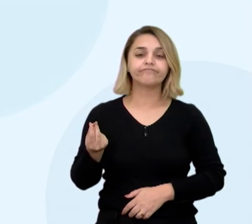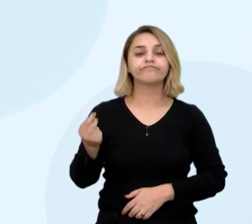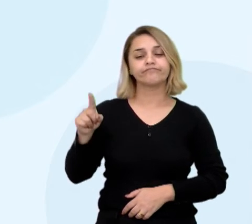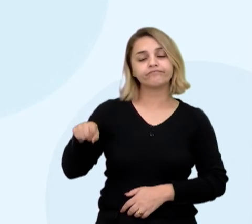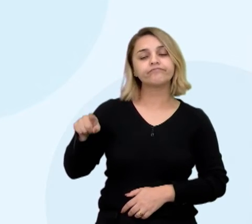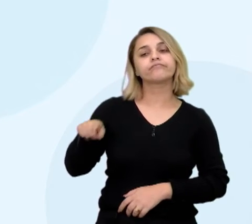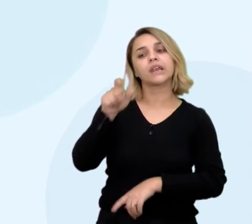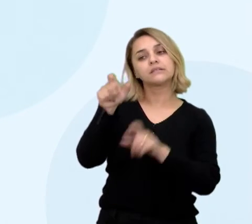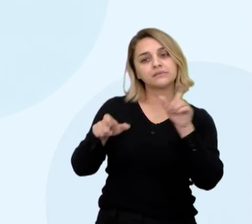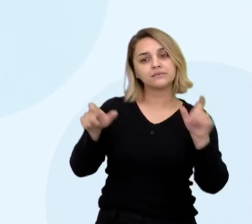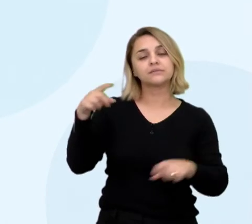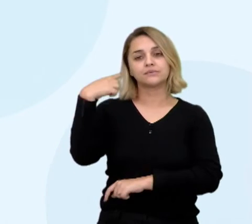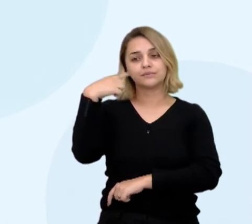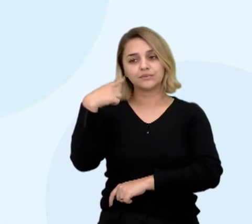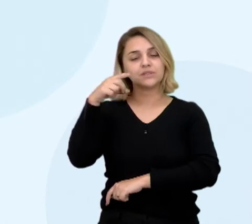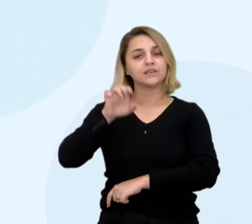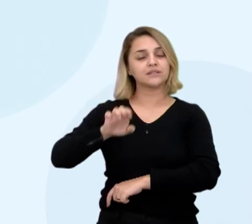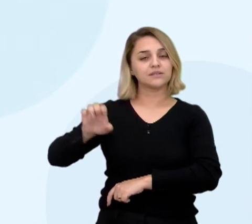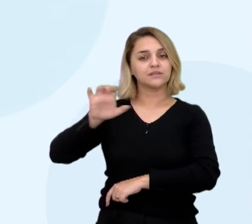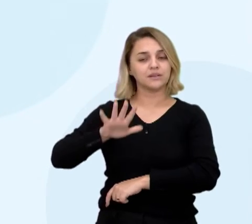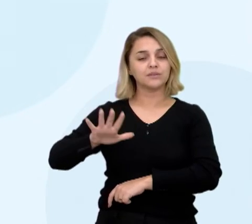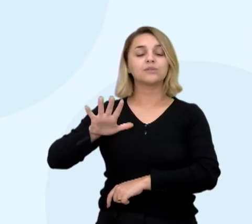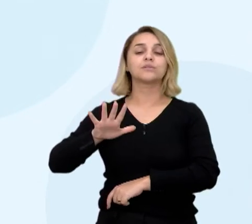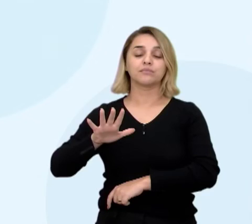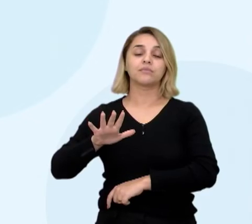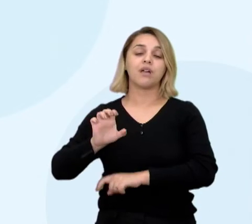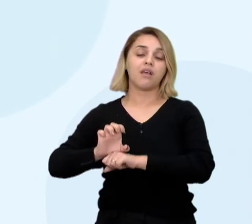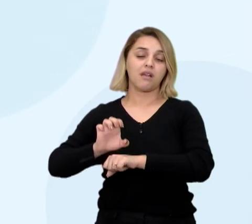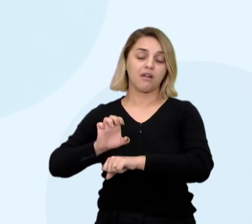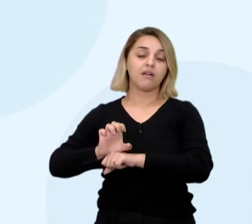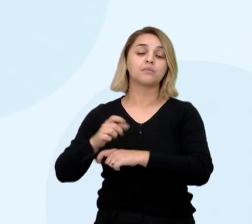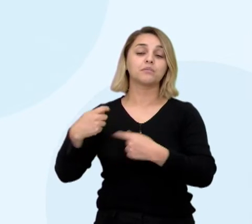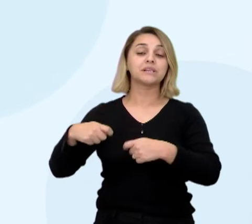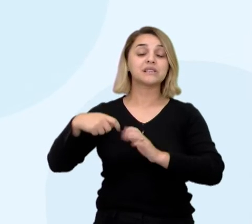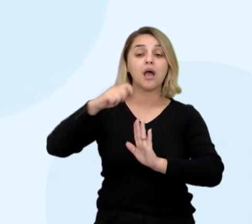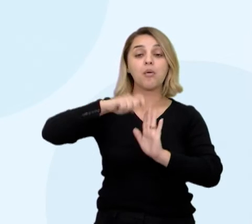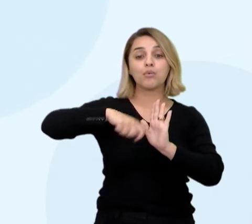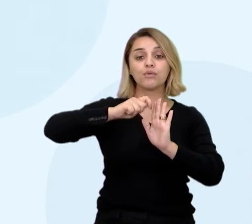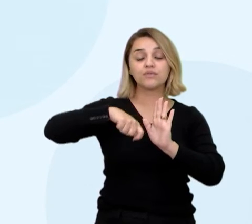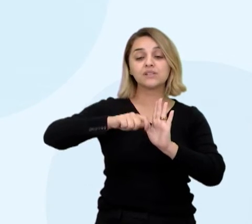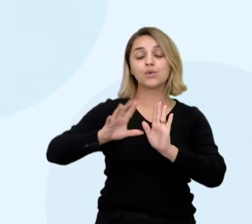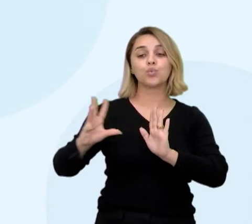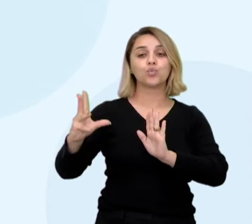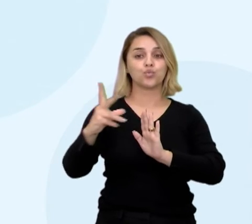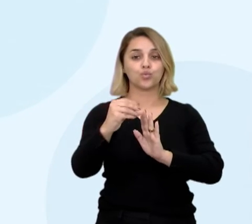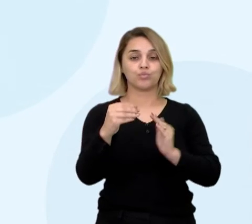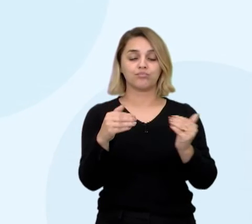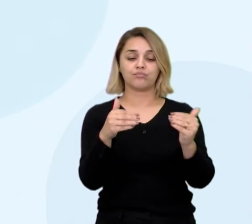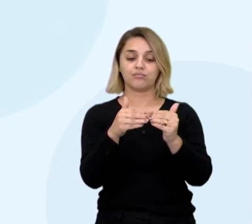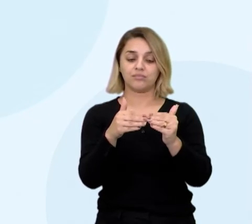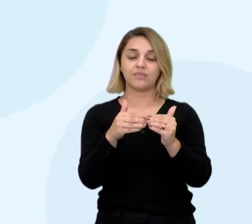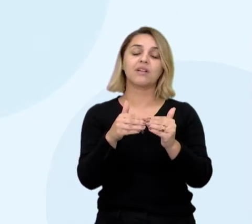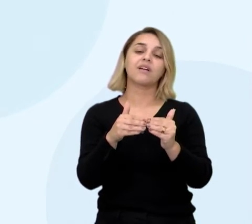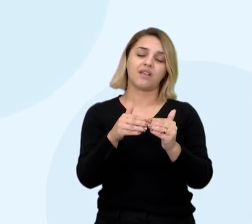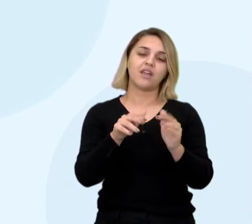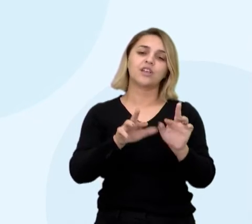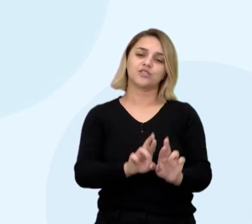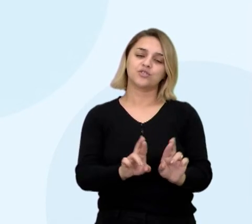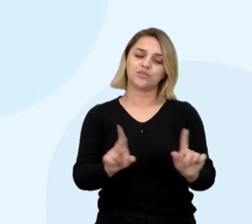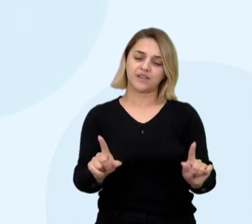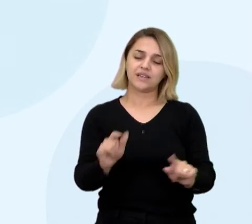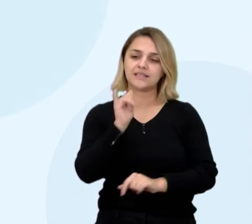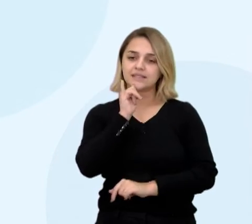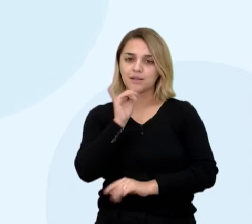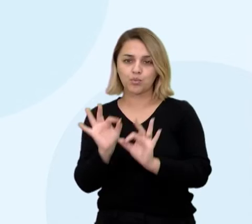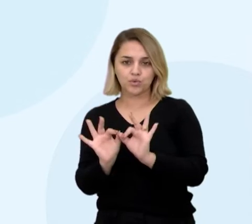deputados estaduais, tá certo? Ela precisa da aprovação de uma maioria qualificada. Então, diferentemente da maioria simples